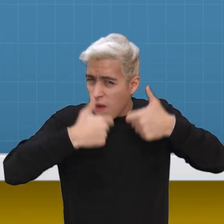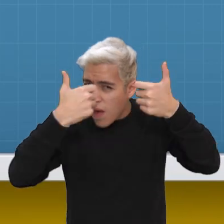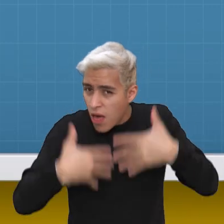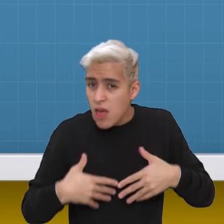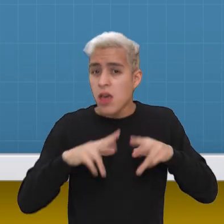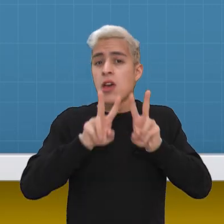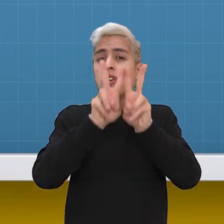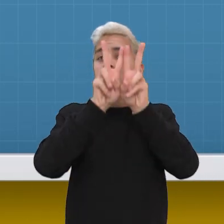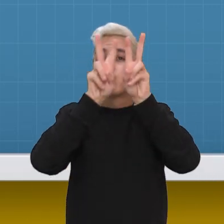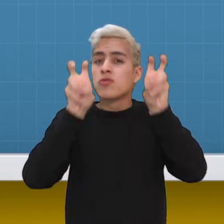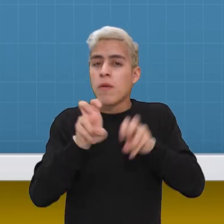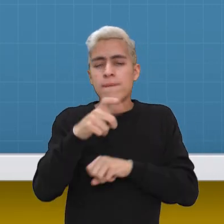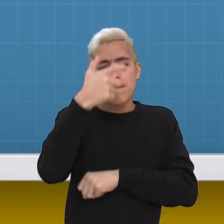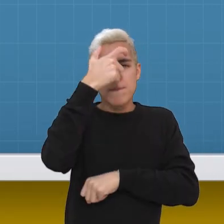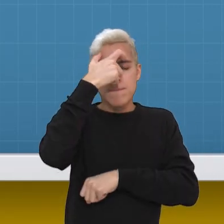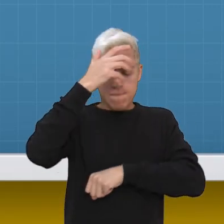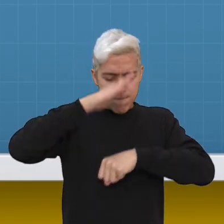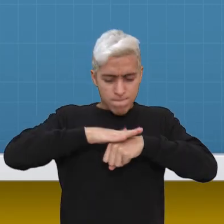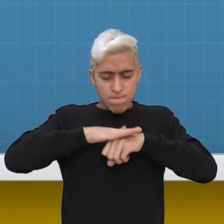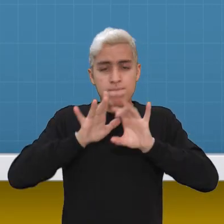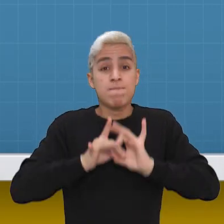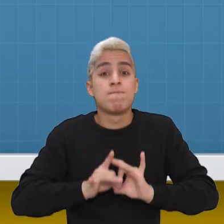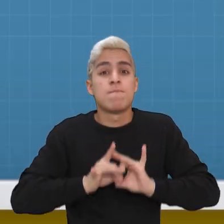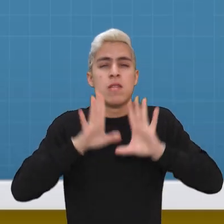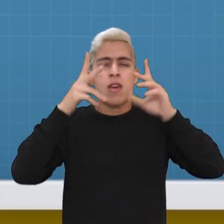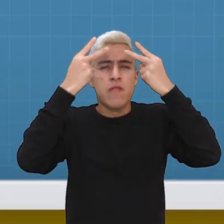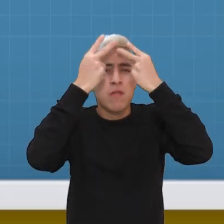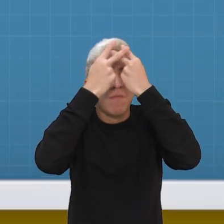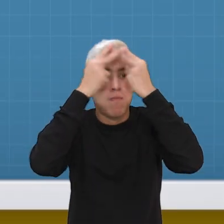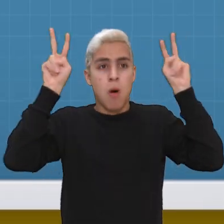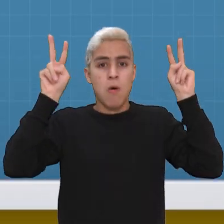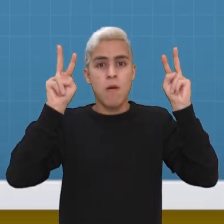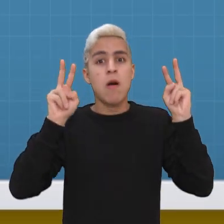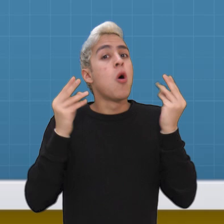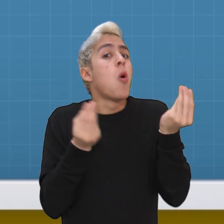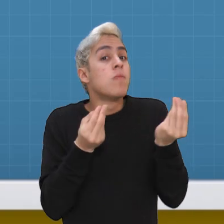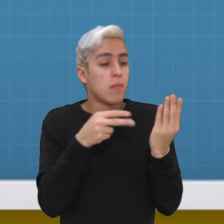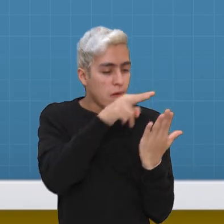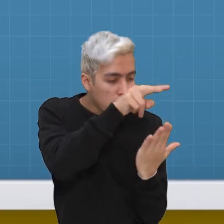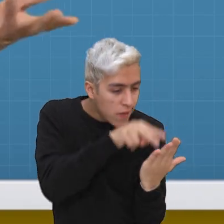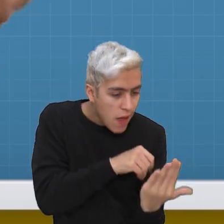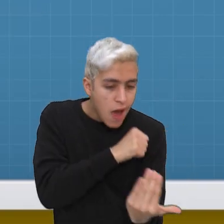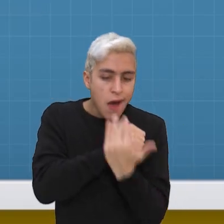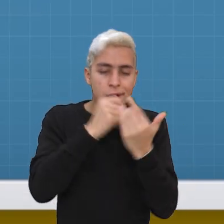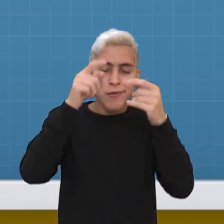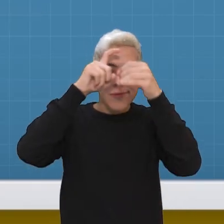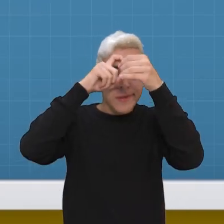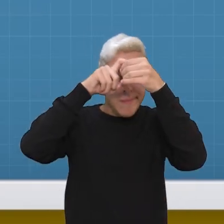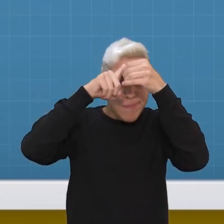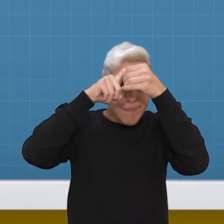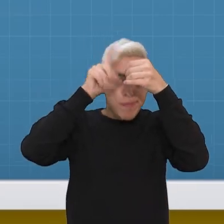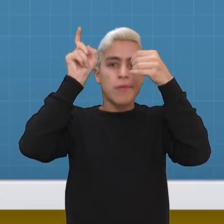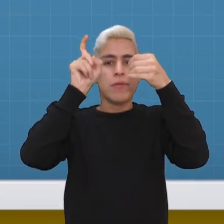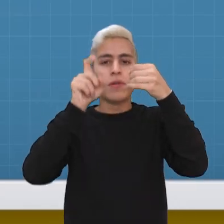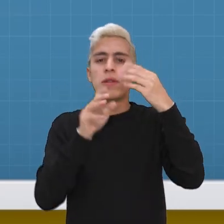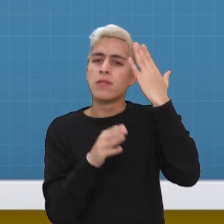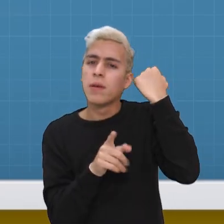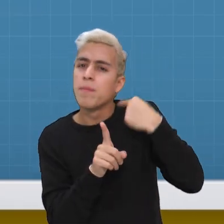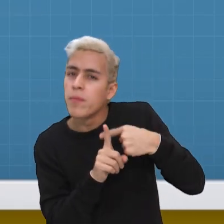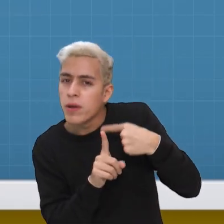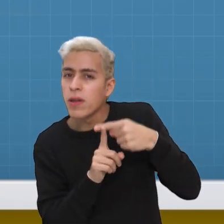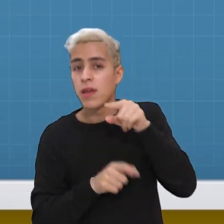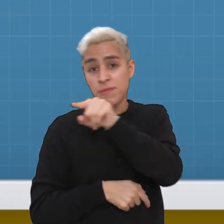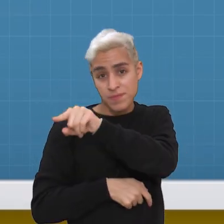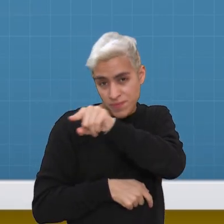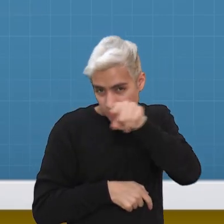uma independência intelectual. E é só por meio da leitura que a gente consegue isso. Sabe por quê?